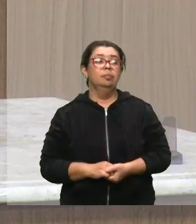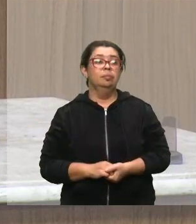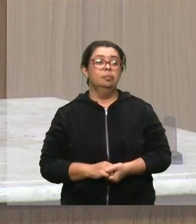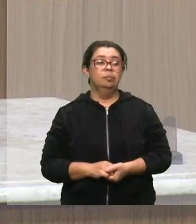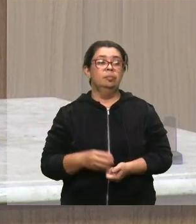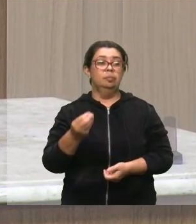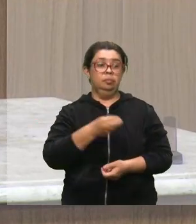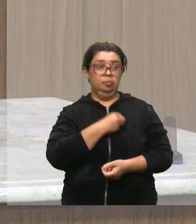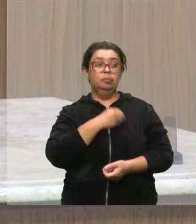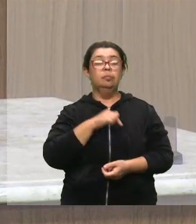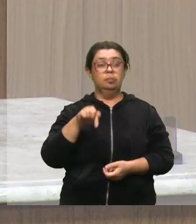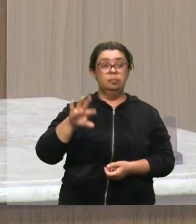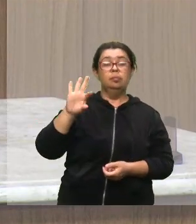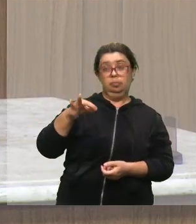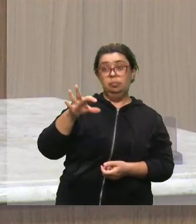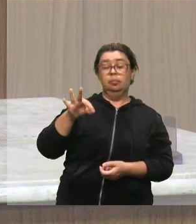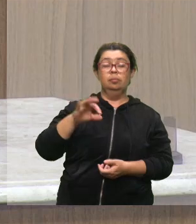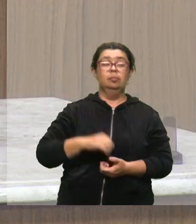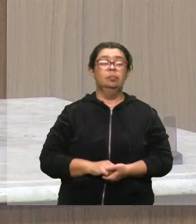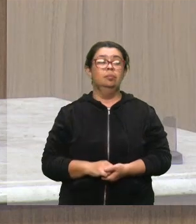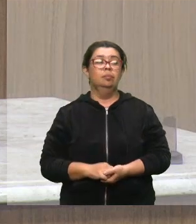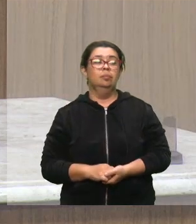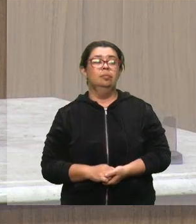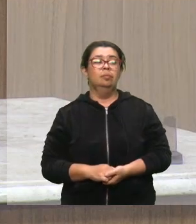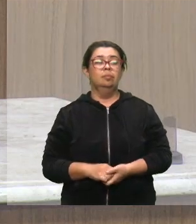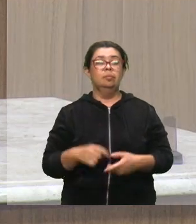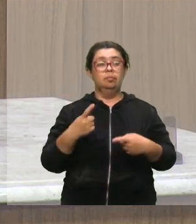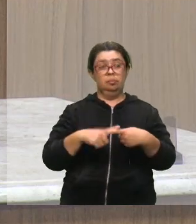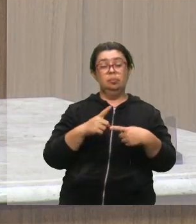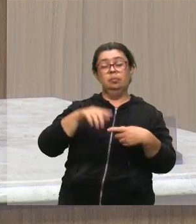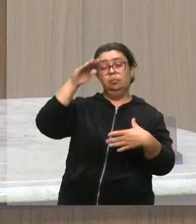aqui por escolha, né, e porque acredito nessa